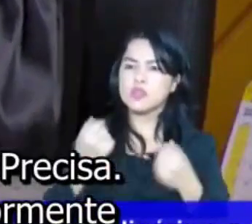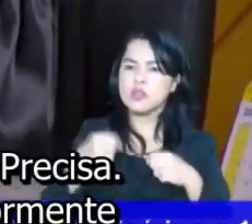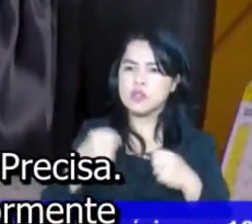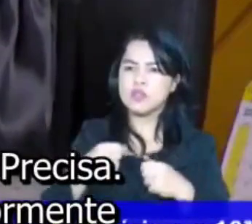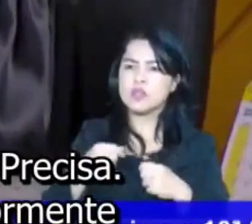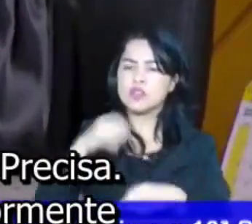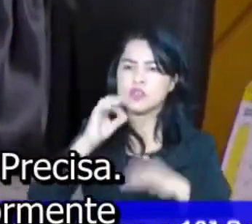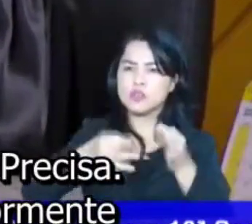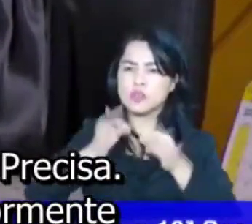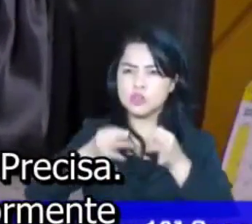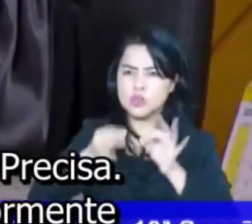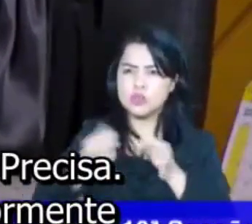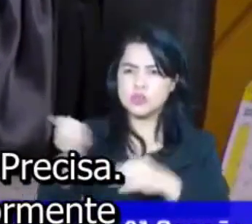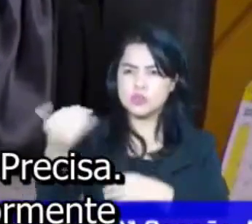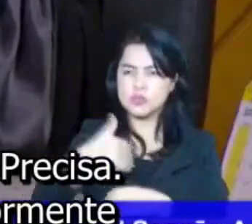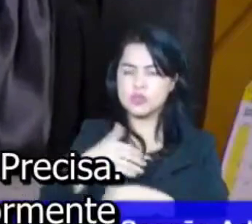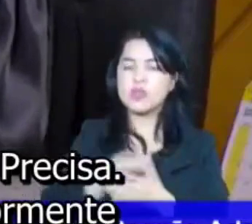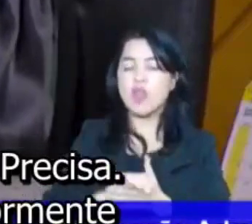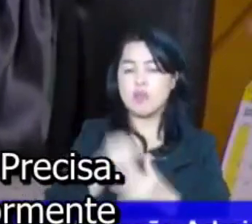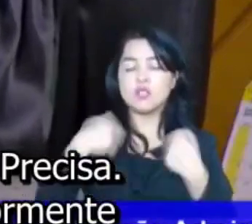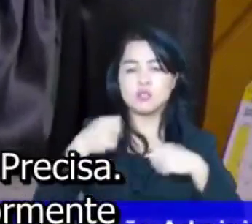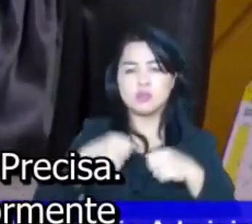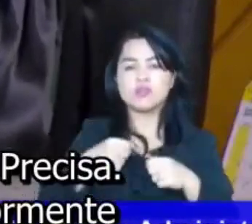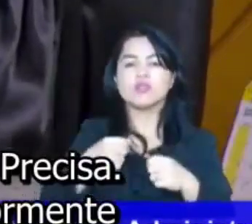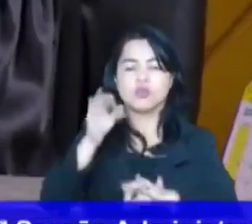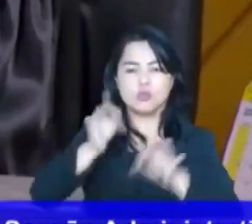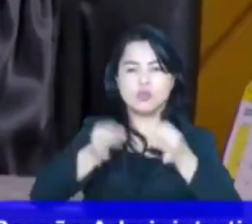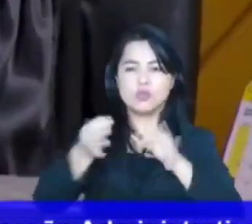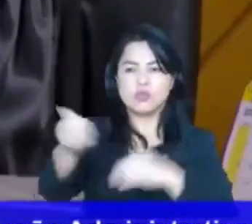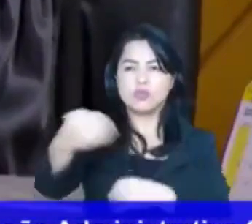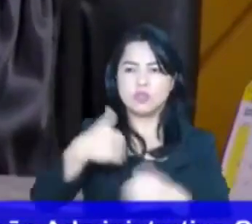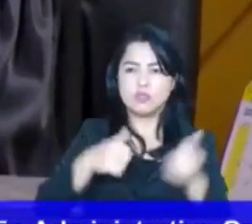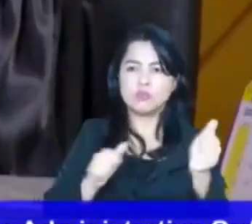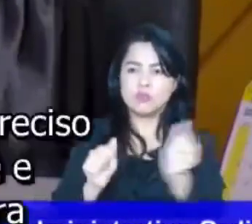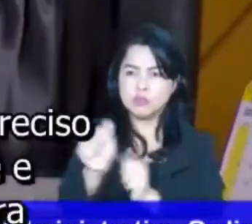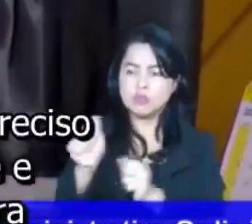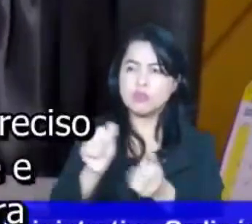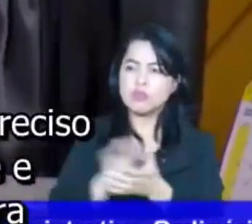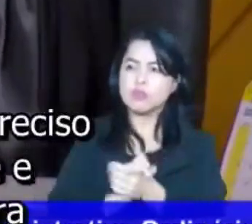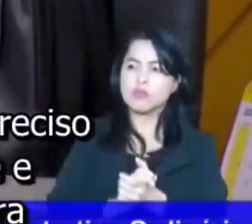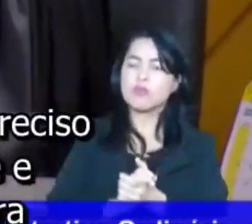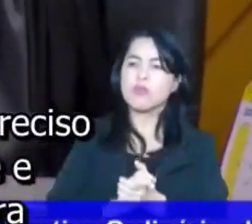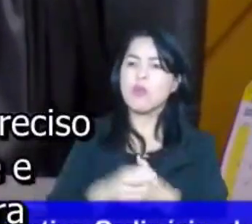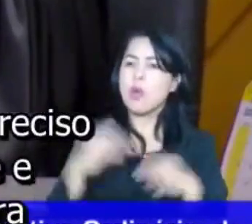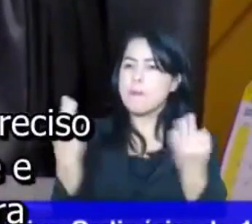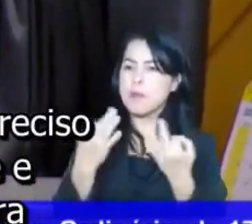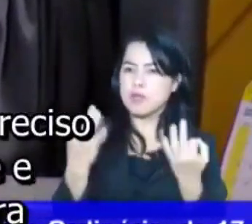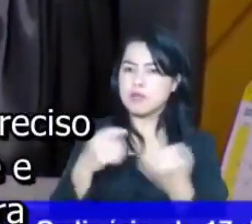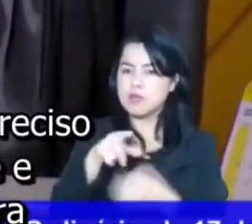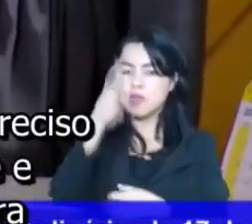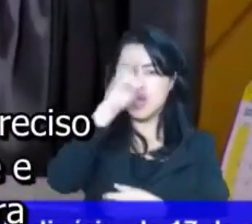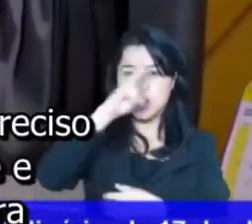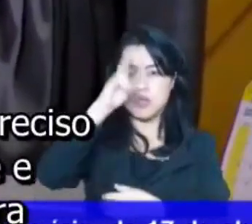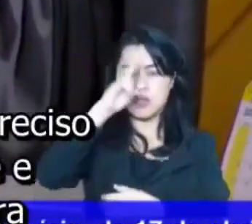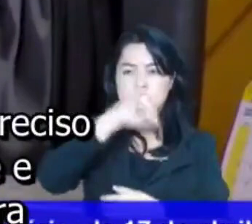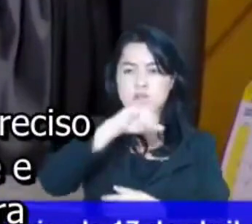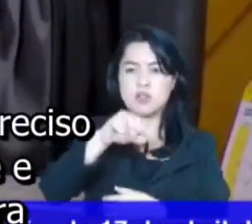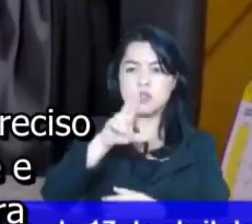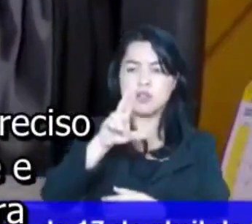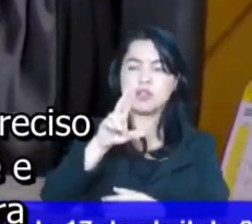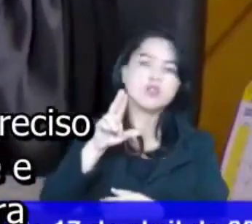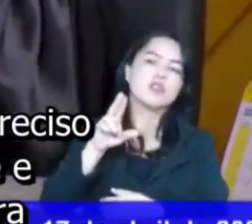juízes virem, Precisa. Ah, então pronto. Eu já encaminhei e-mail, inclusive, anteriormente para eles. Prefeito, então só uma lembrança, tá, da Sejude, é